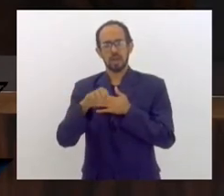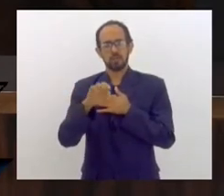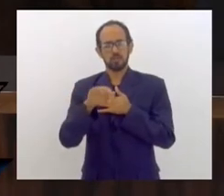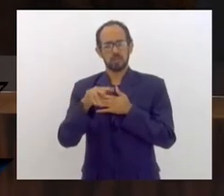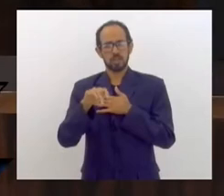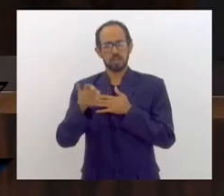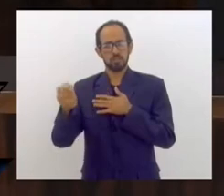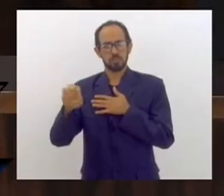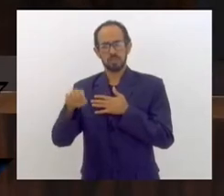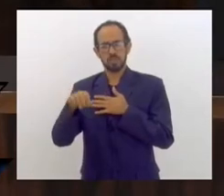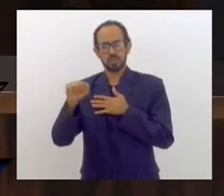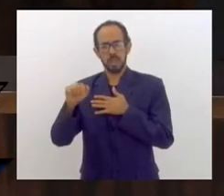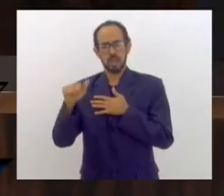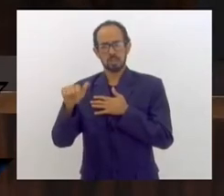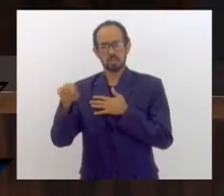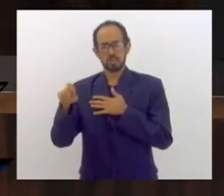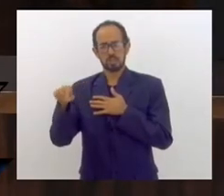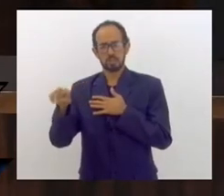Freitas.